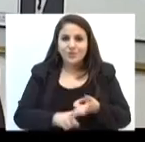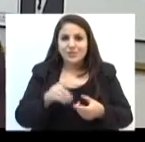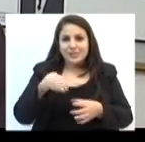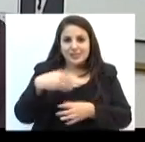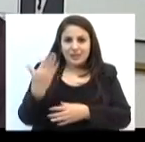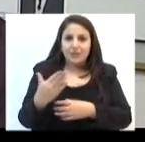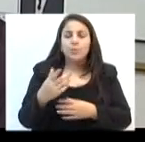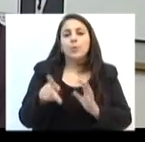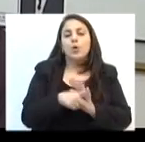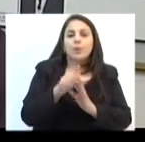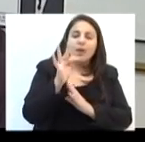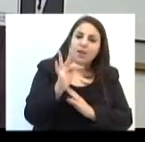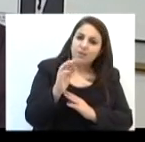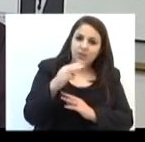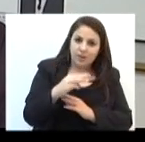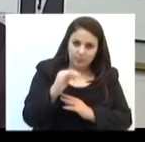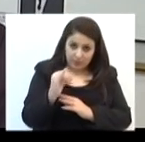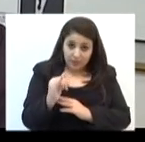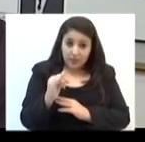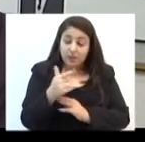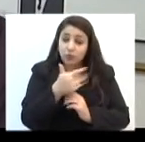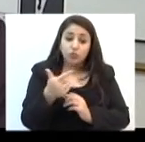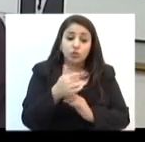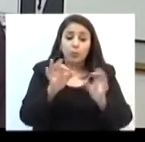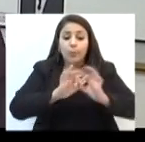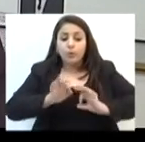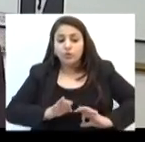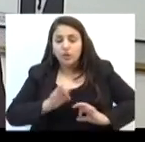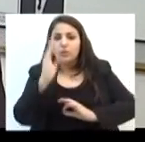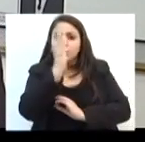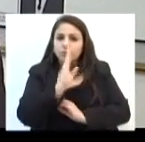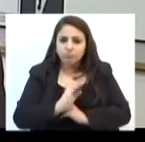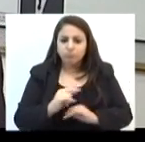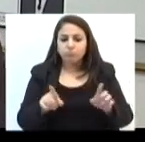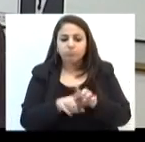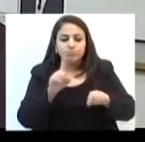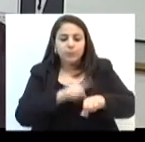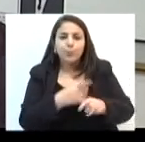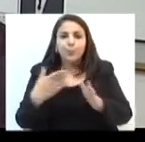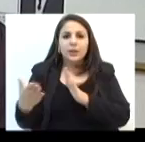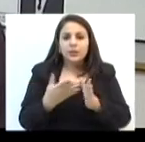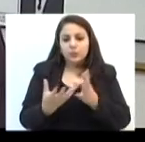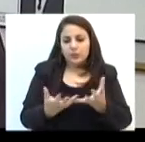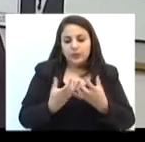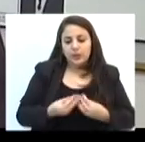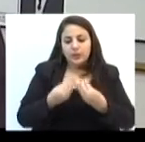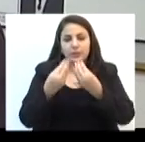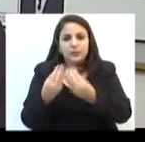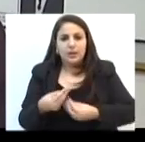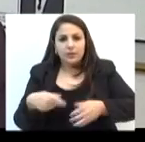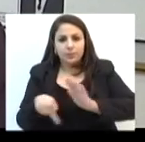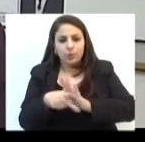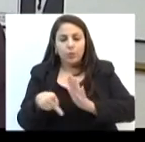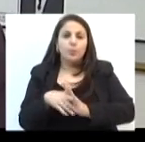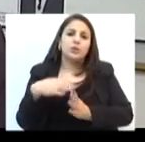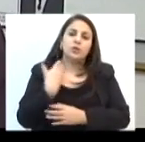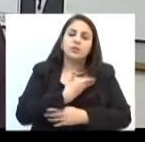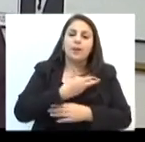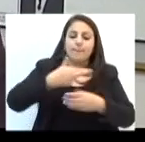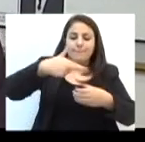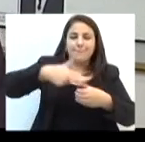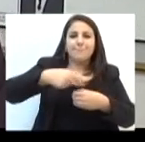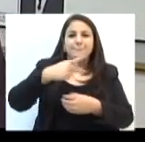externa, né, na época do FMI. Não era um projeto nacionalista, inclusive na época queriam até entregar a